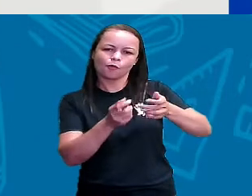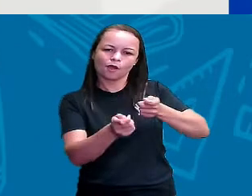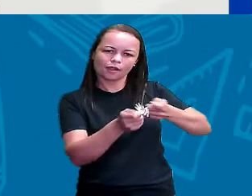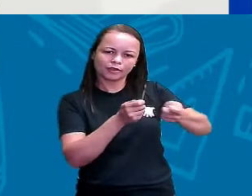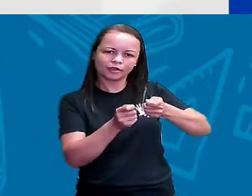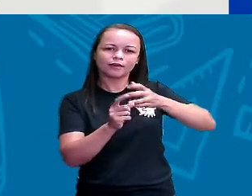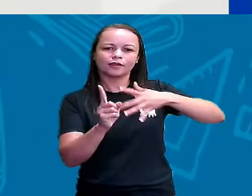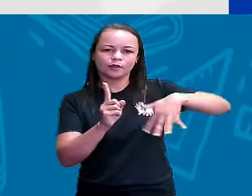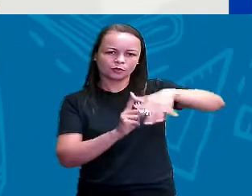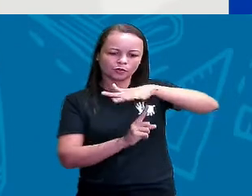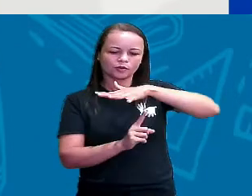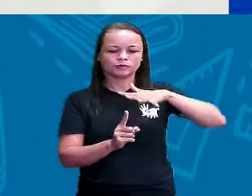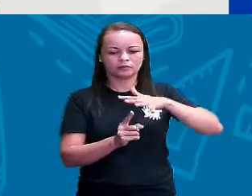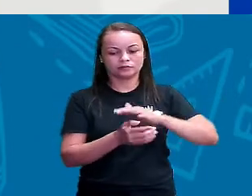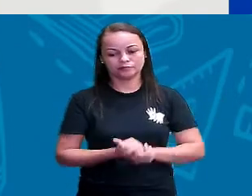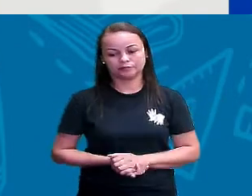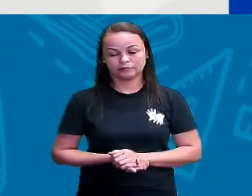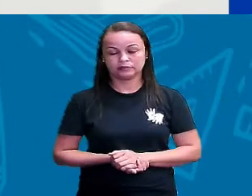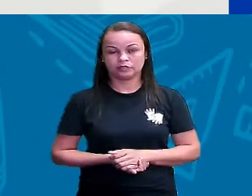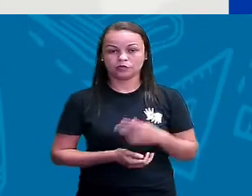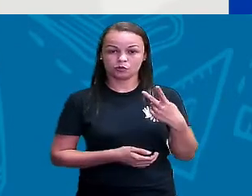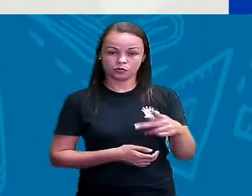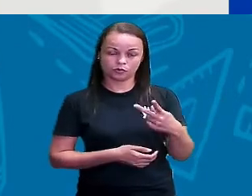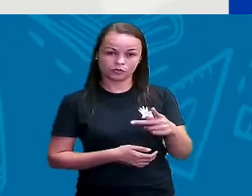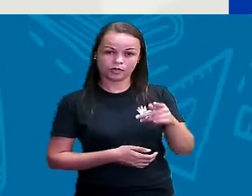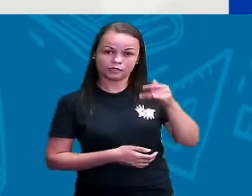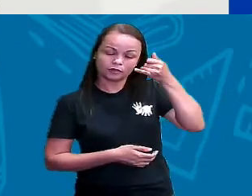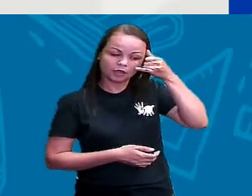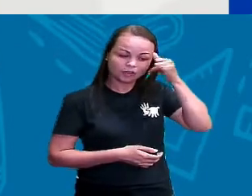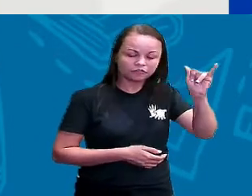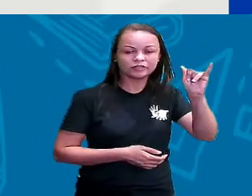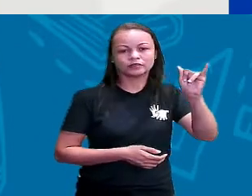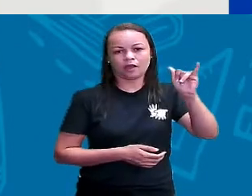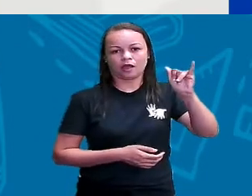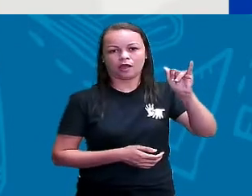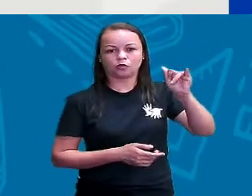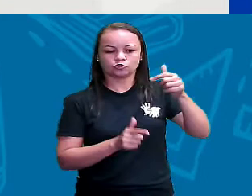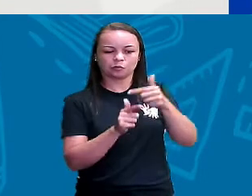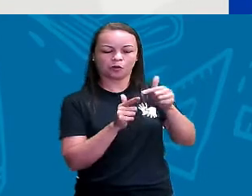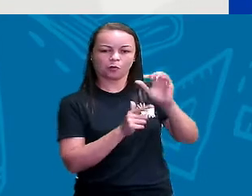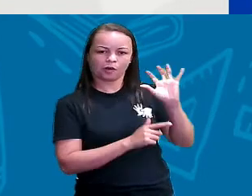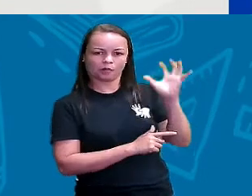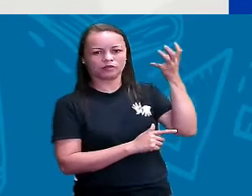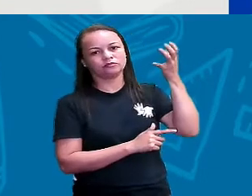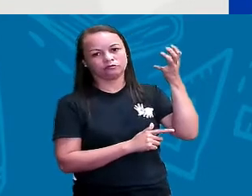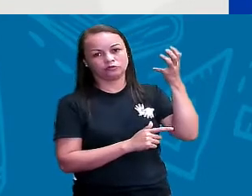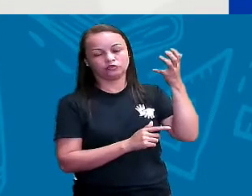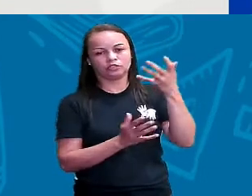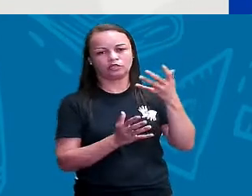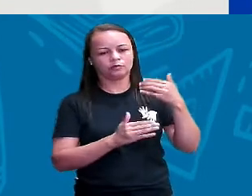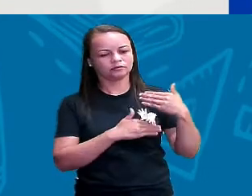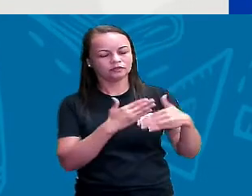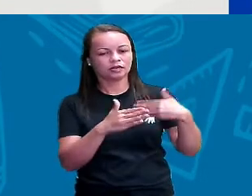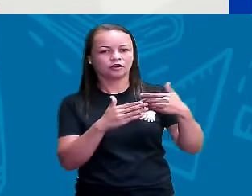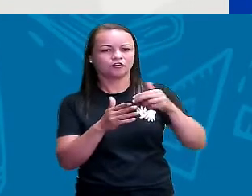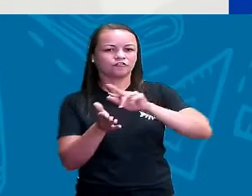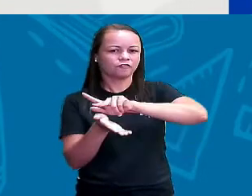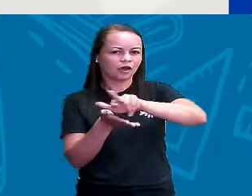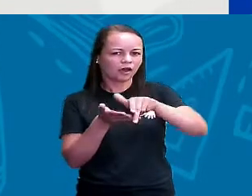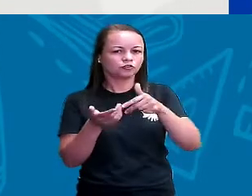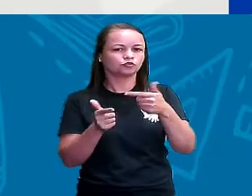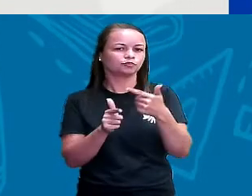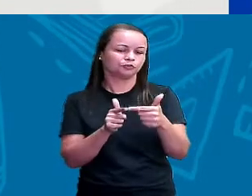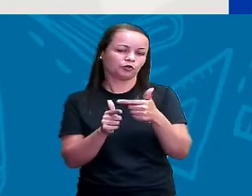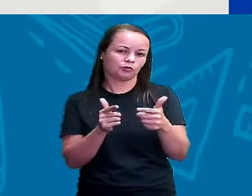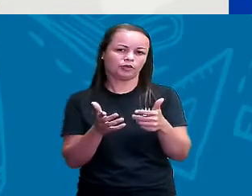ambiental, tá certo? E com isso evitar as alterações climáticas, como eu tinha dito para vocês, que vão gerar vários transtornos,